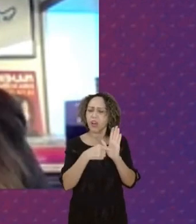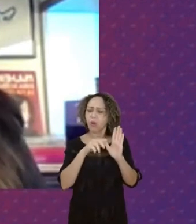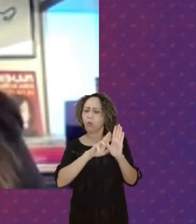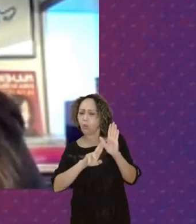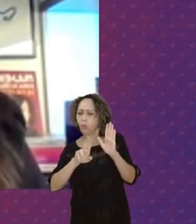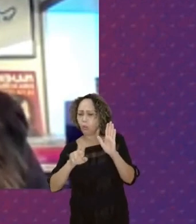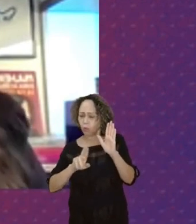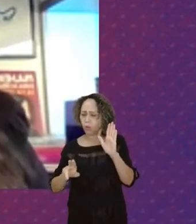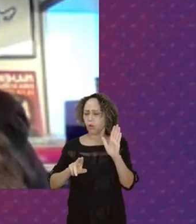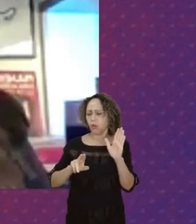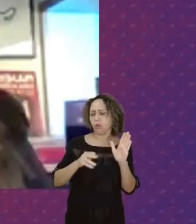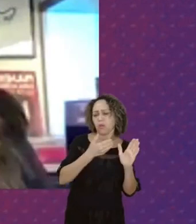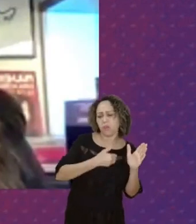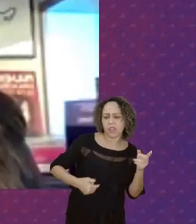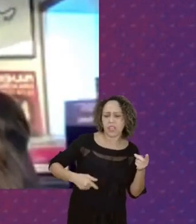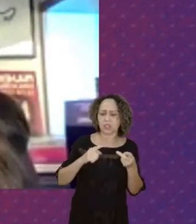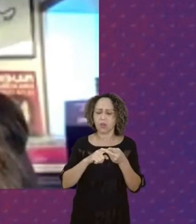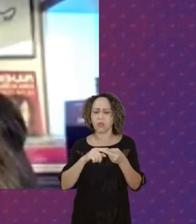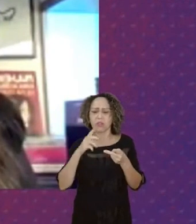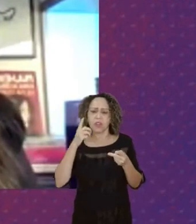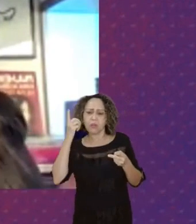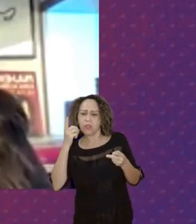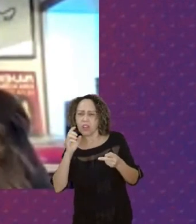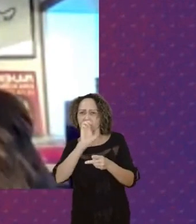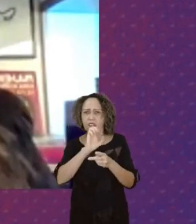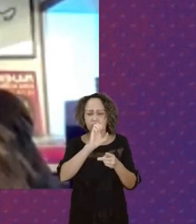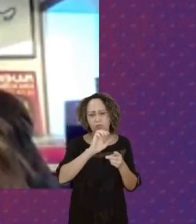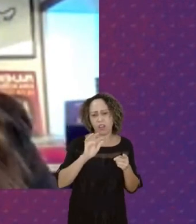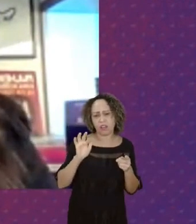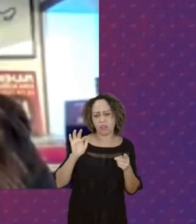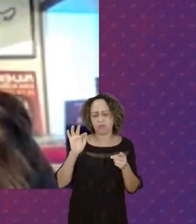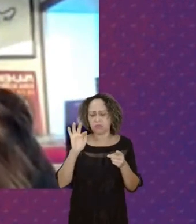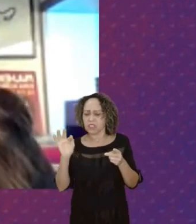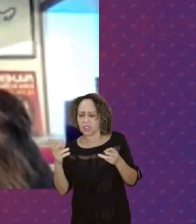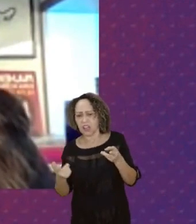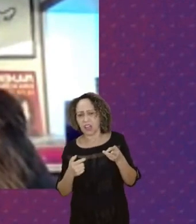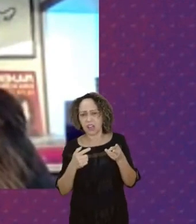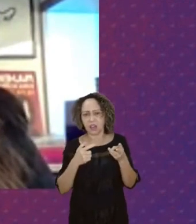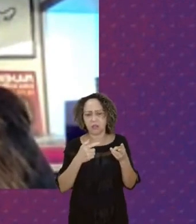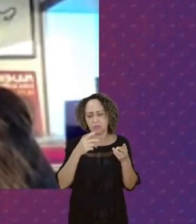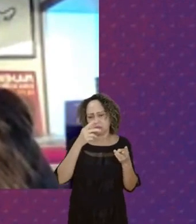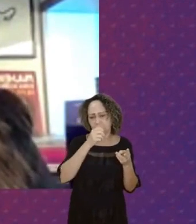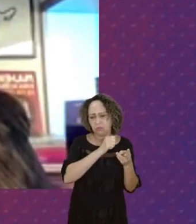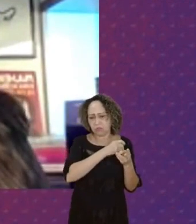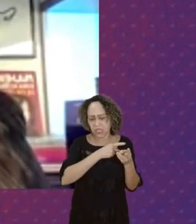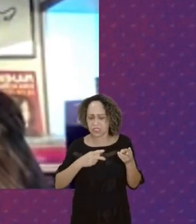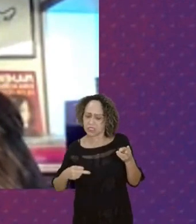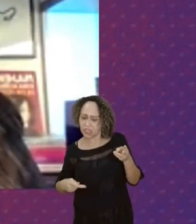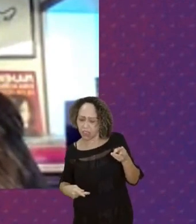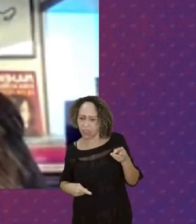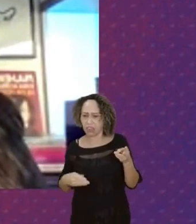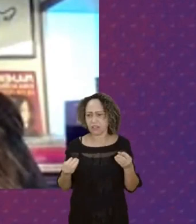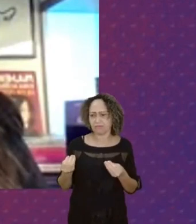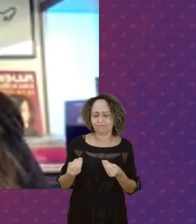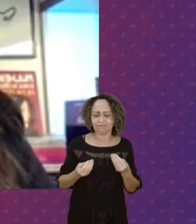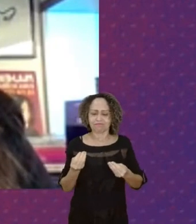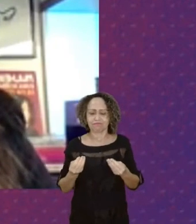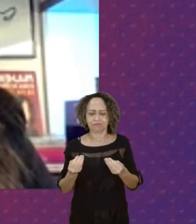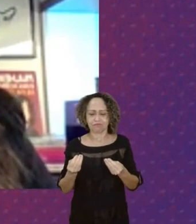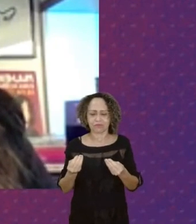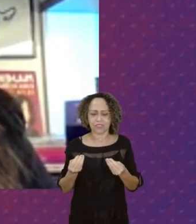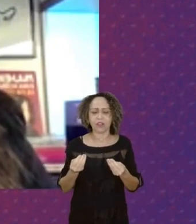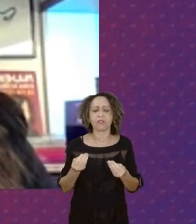federal, governadora, enfim, de repente presidenta, Então, enquanto não acontece essa oficialização das